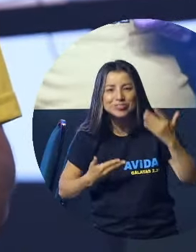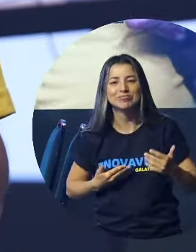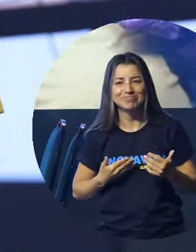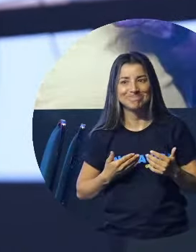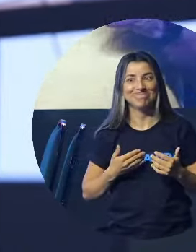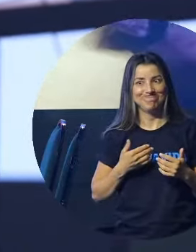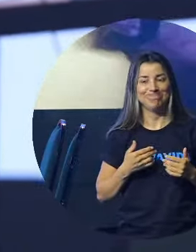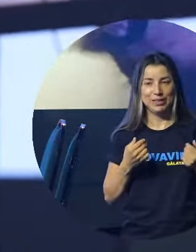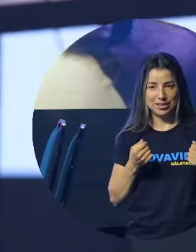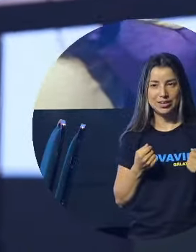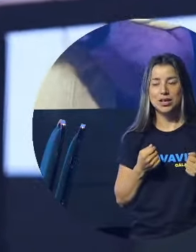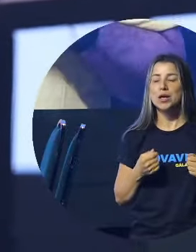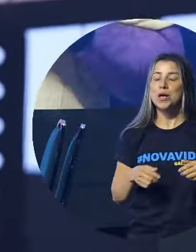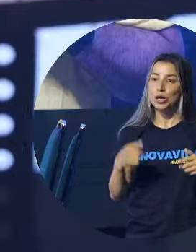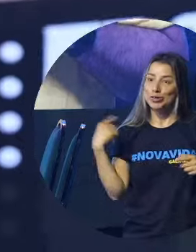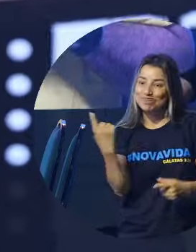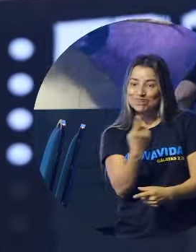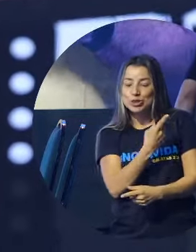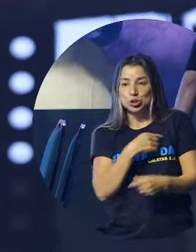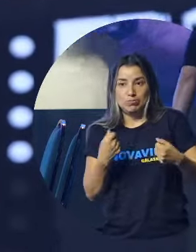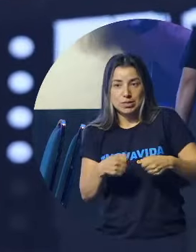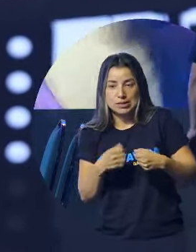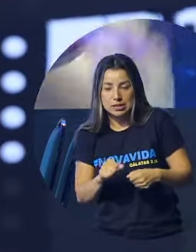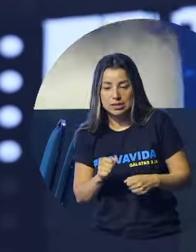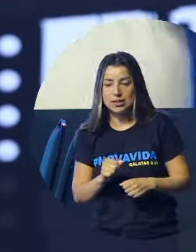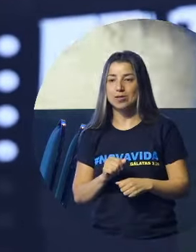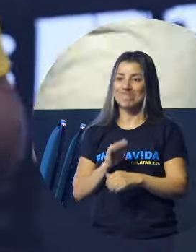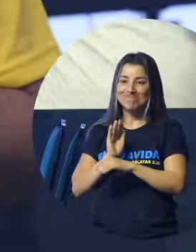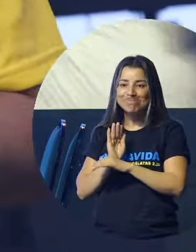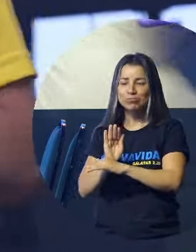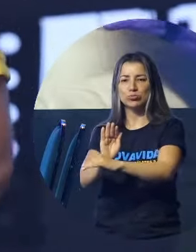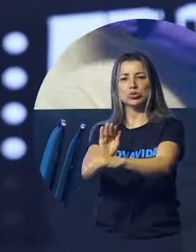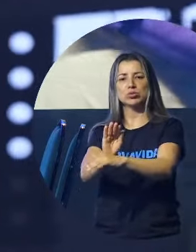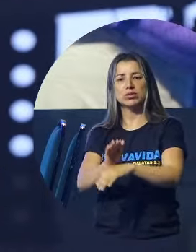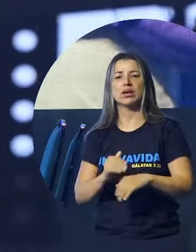igrejas para evangelizar e discipular muçulmanos que estão chegando no Brasil.